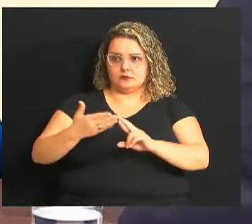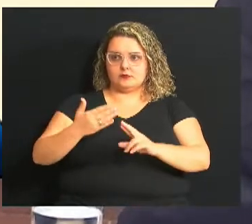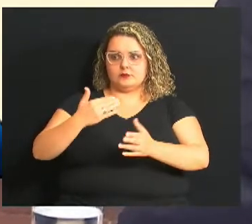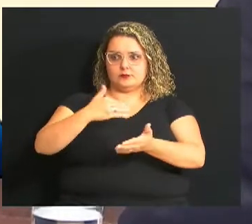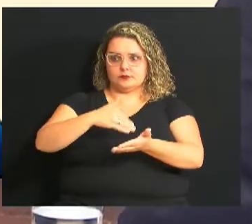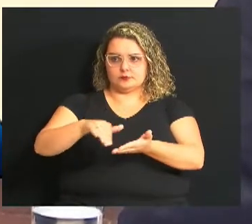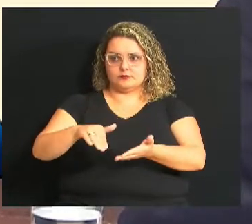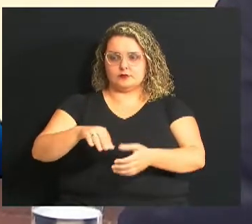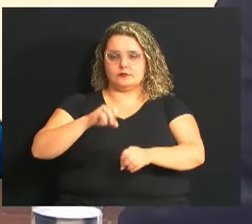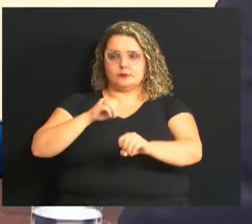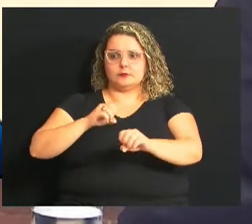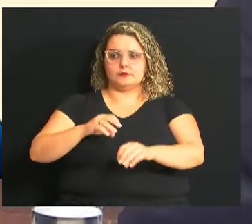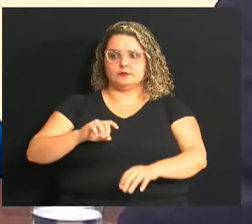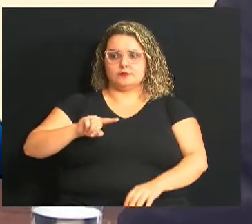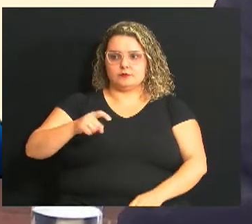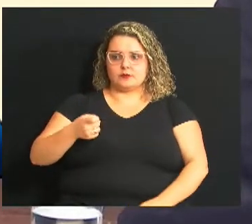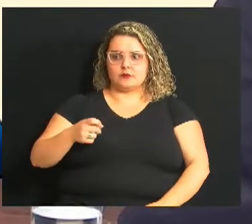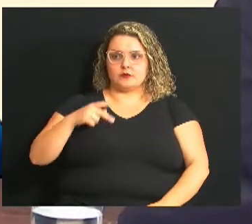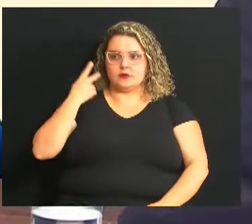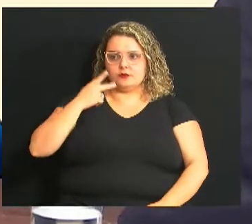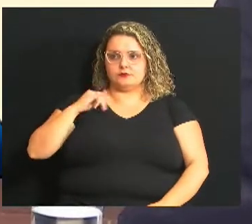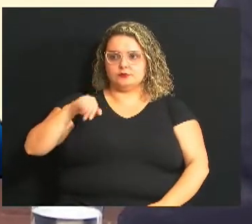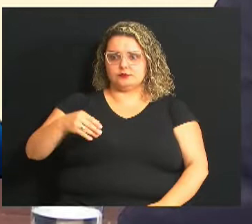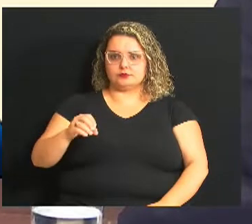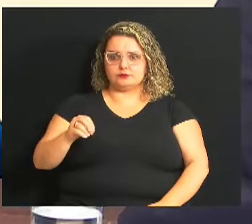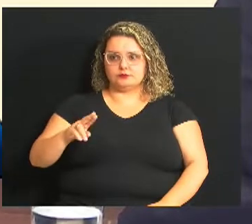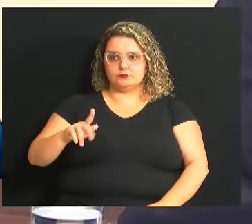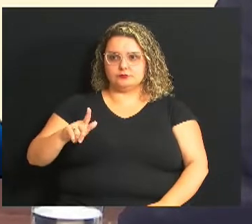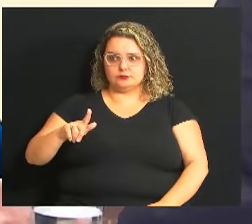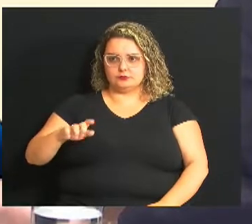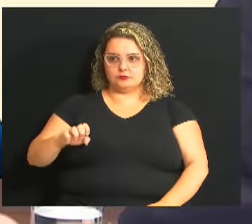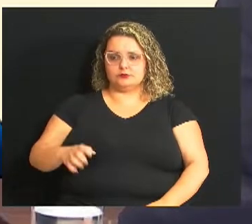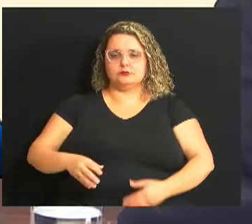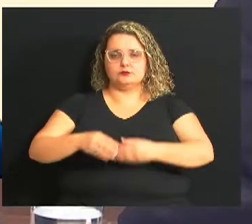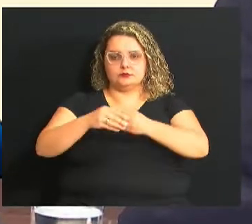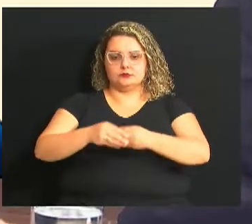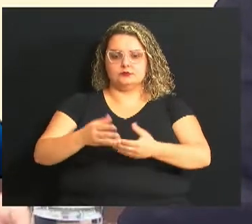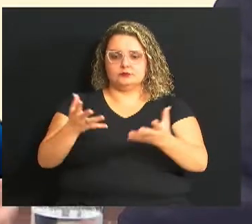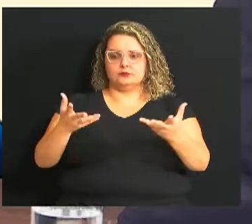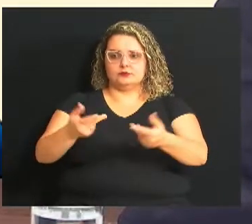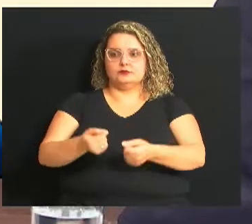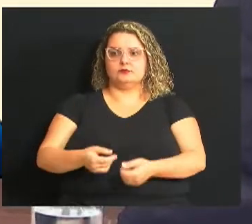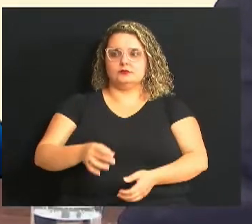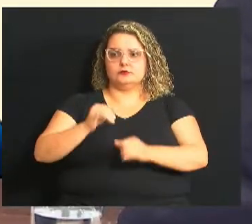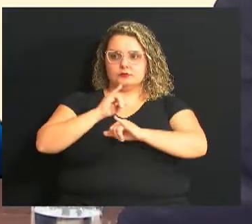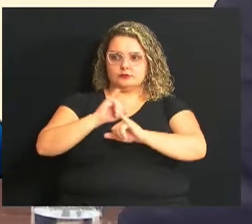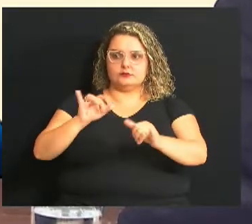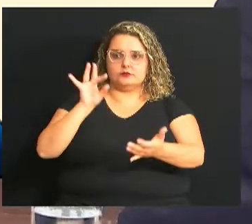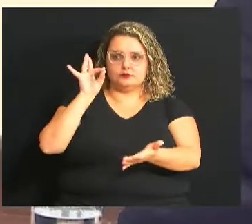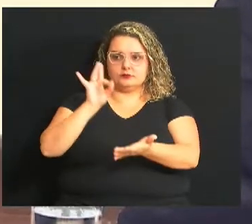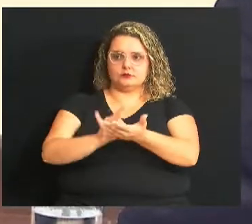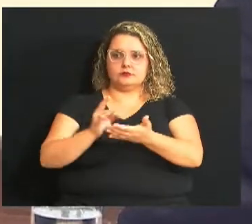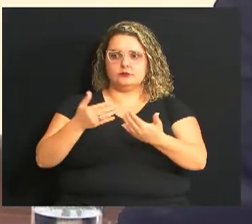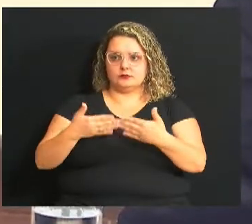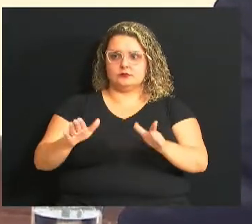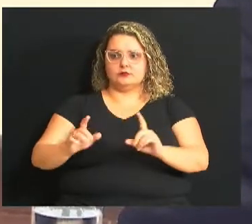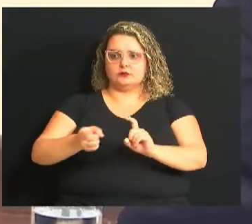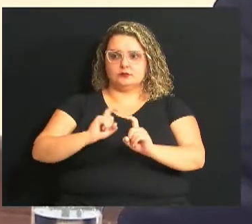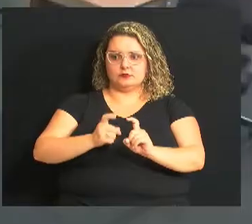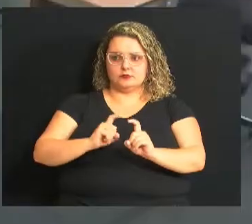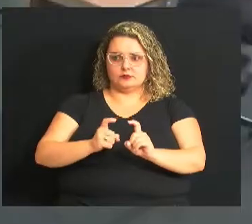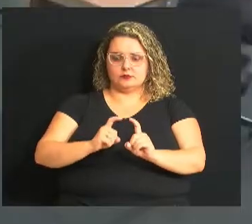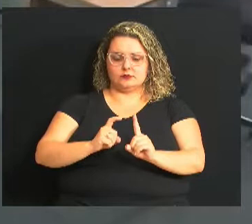também o ex-vereador Jorge da Farmácia. Cumprimento todos vocês e declaro oficialmente aberta a nossa sessão solene. Muito obrigado.